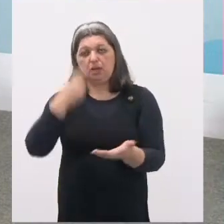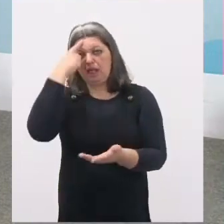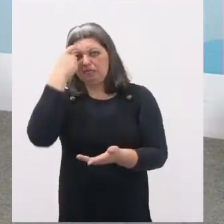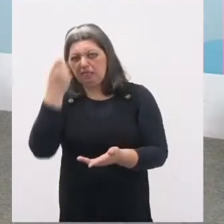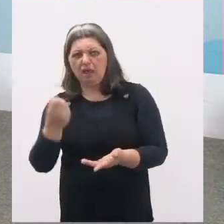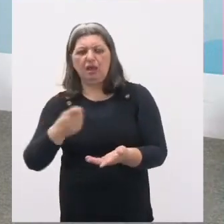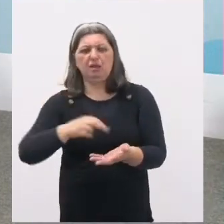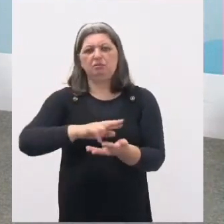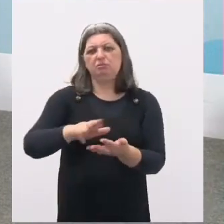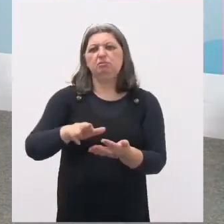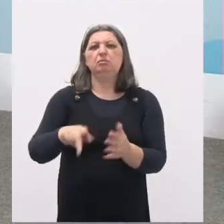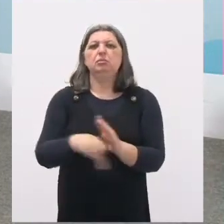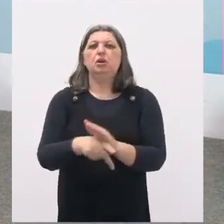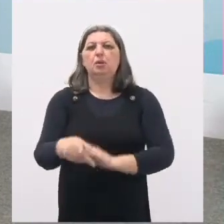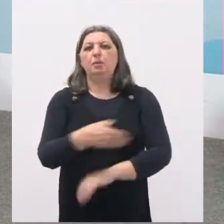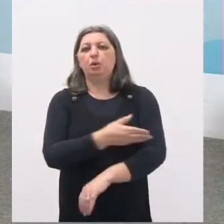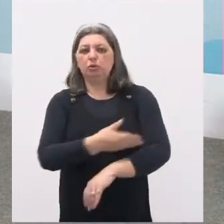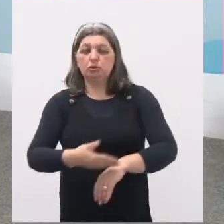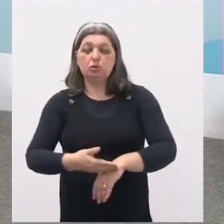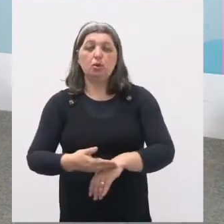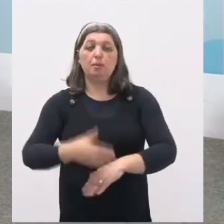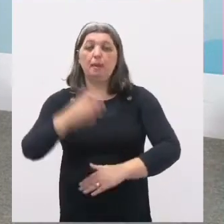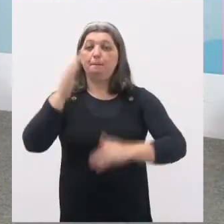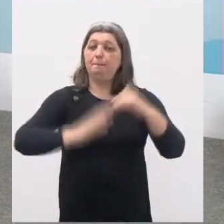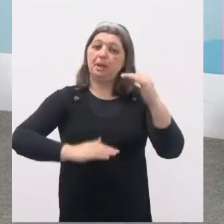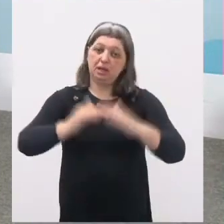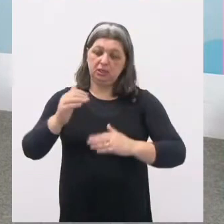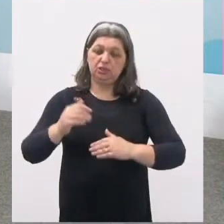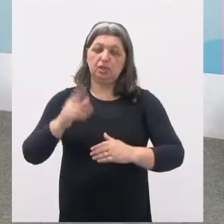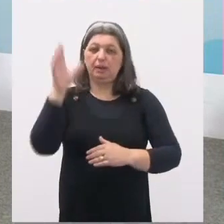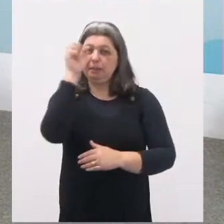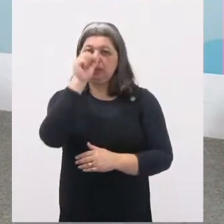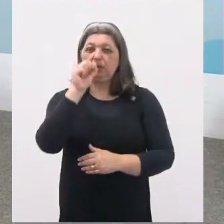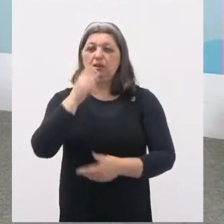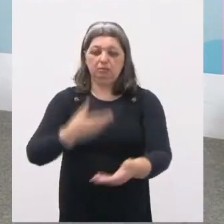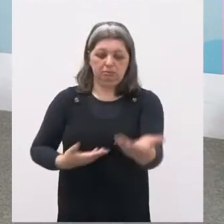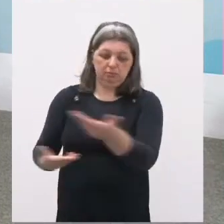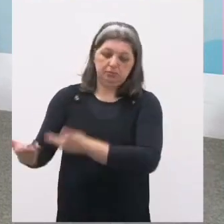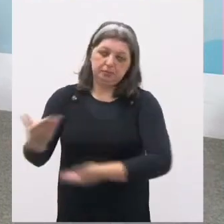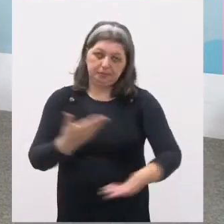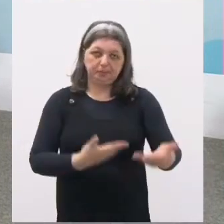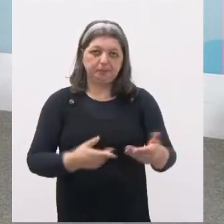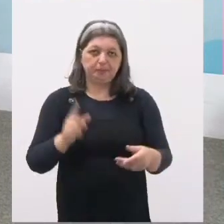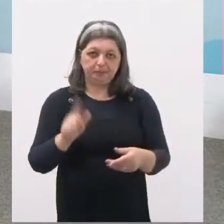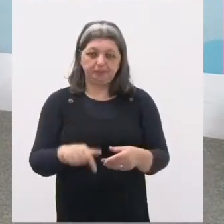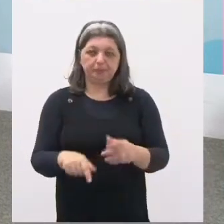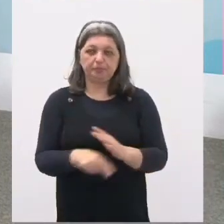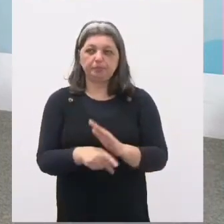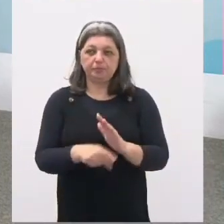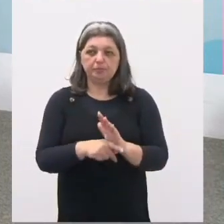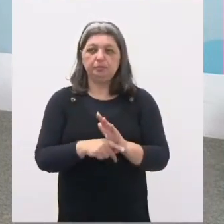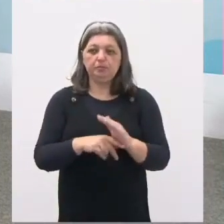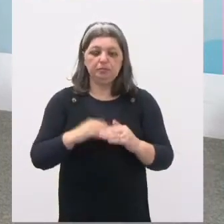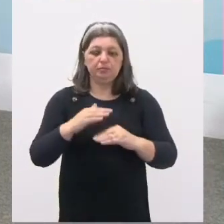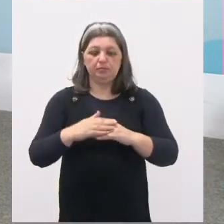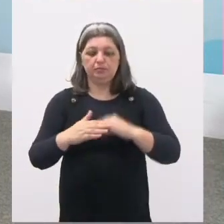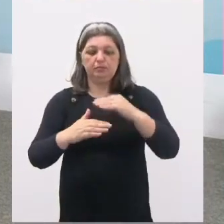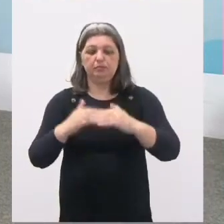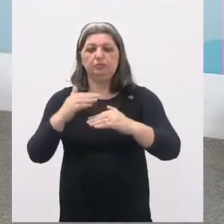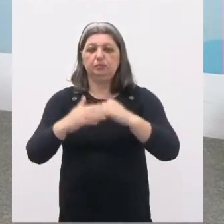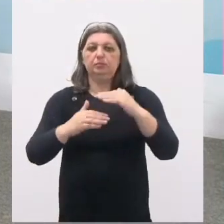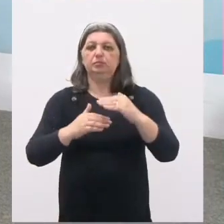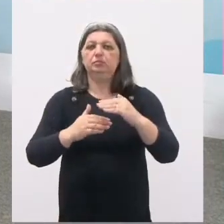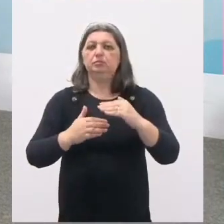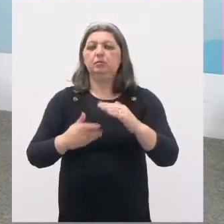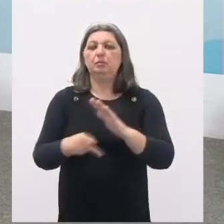ideias, a costumes, a práticas. Então, aprender a conviver esse pilar, né, vamos chamar esses eixos aí da educação que vai direcionando